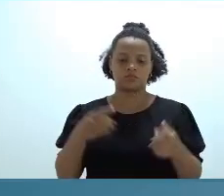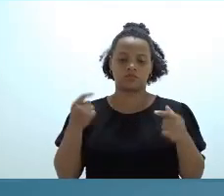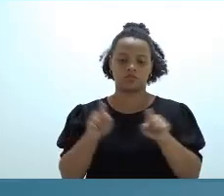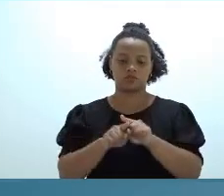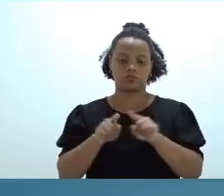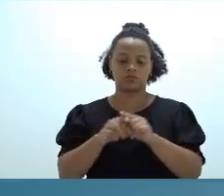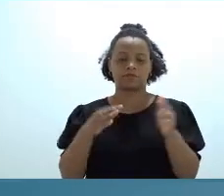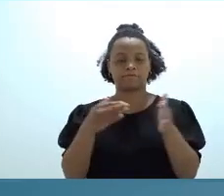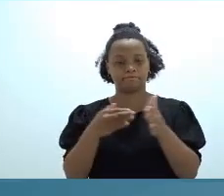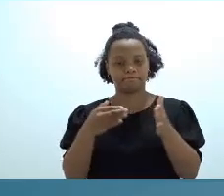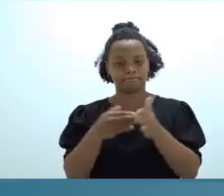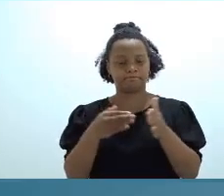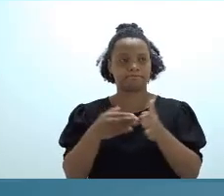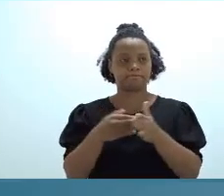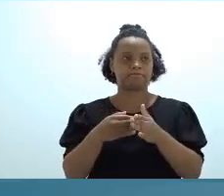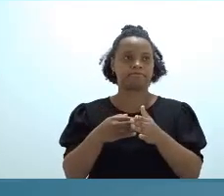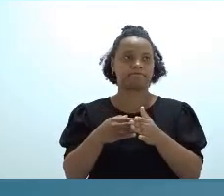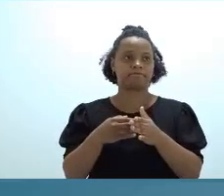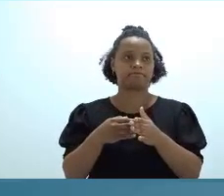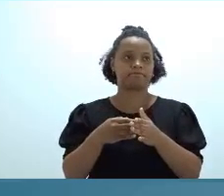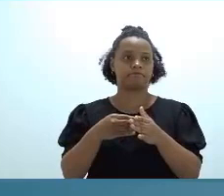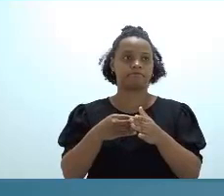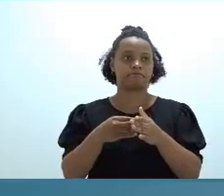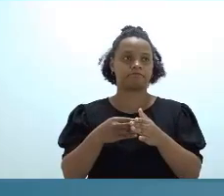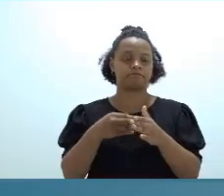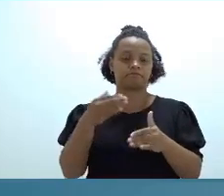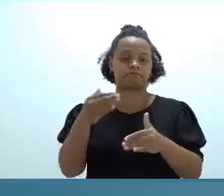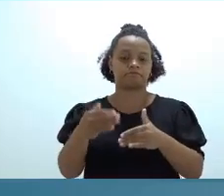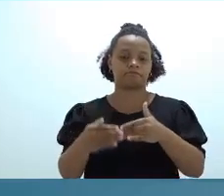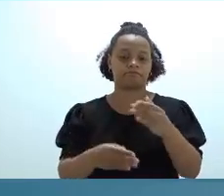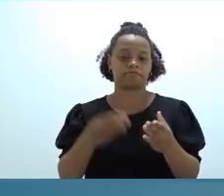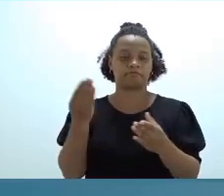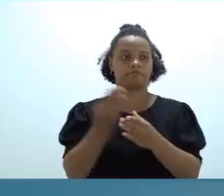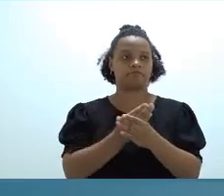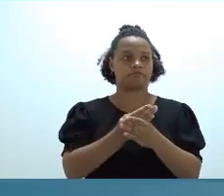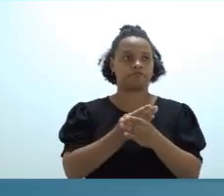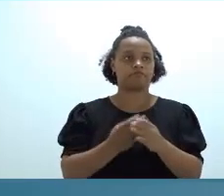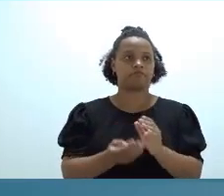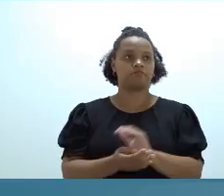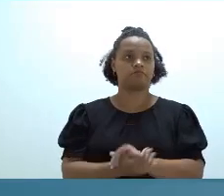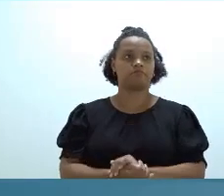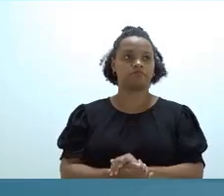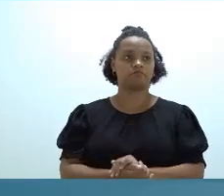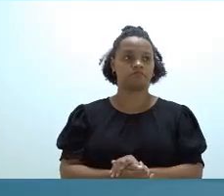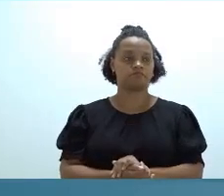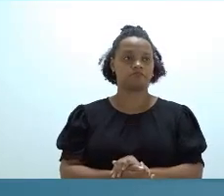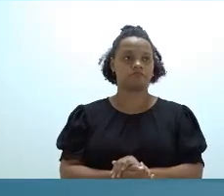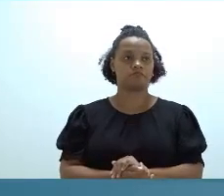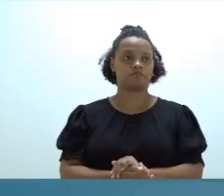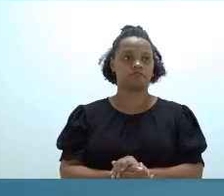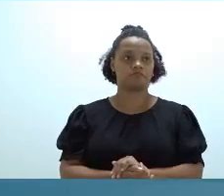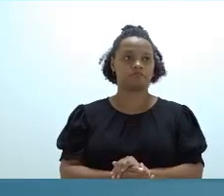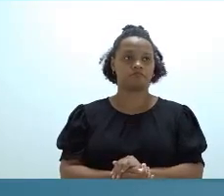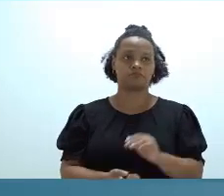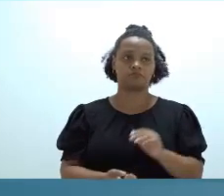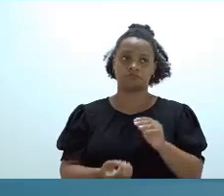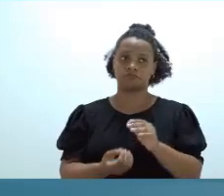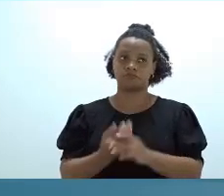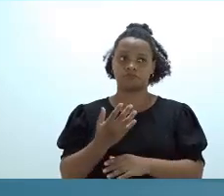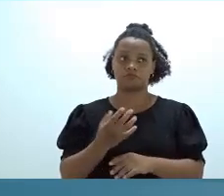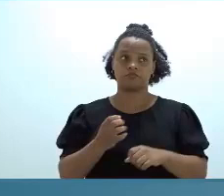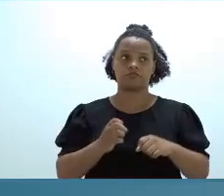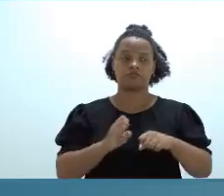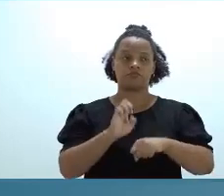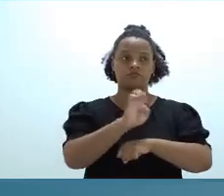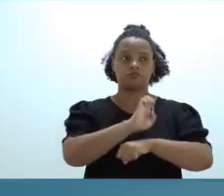interposto o agravo de instrumento supracitado. Na origem, Allianz Seguro S.A. propôs